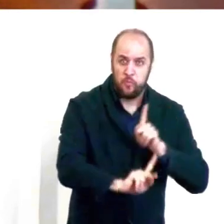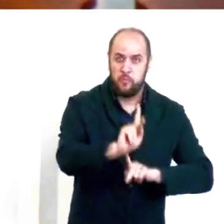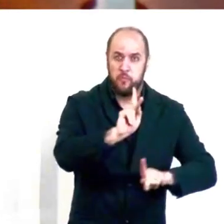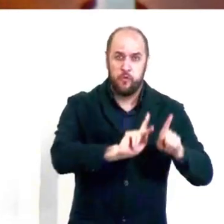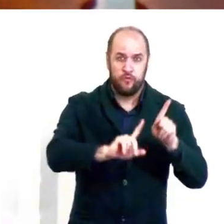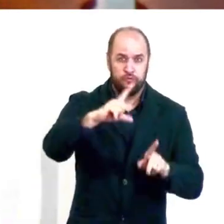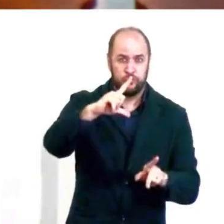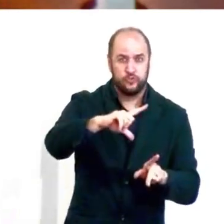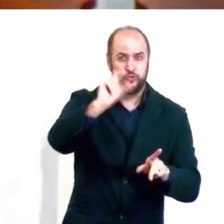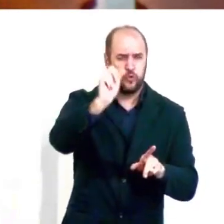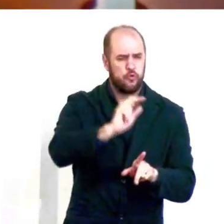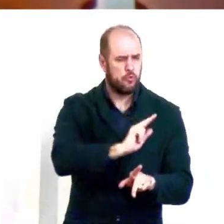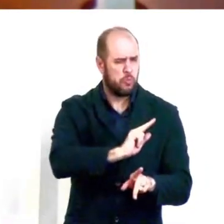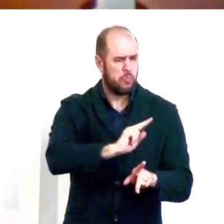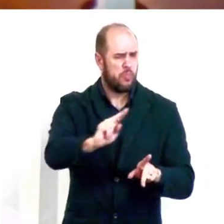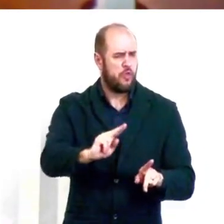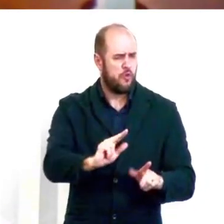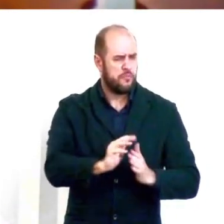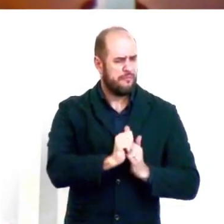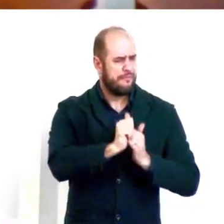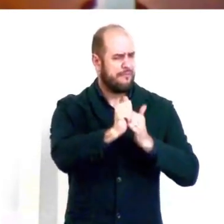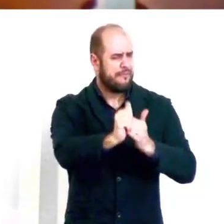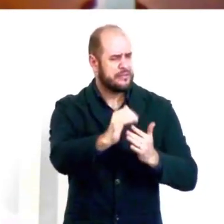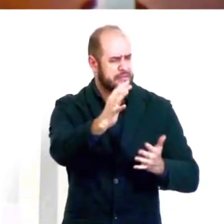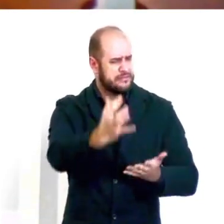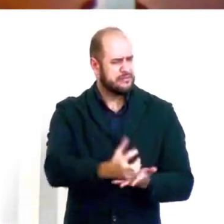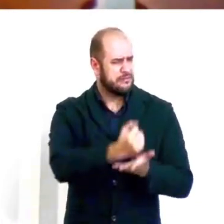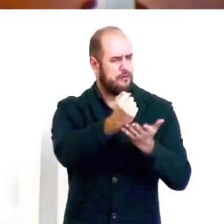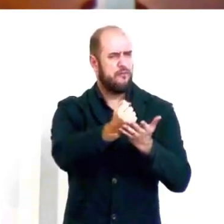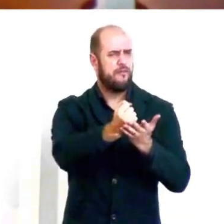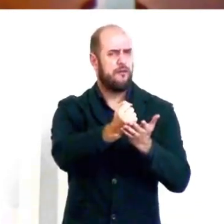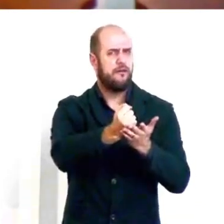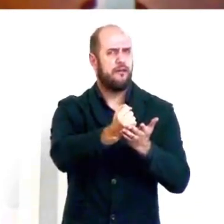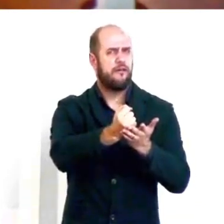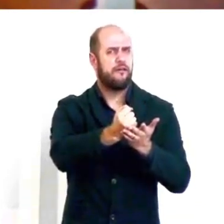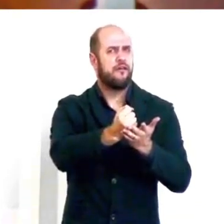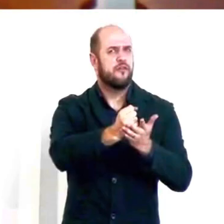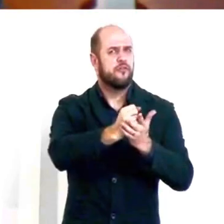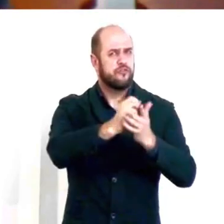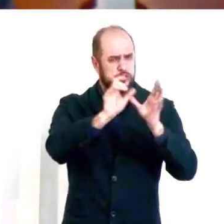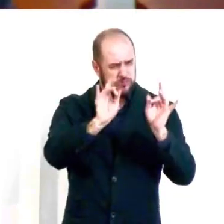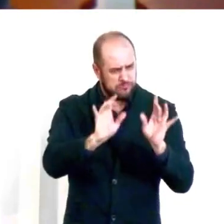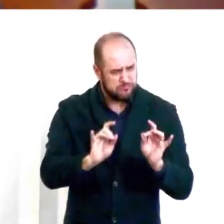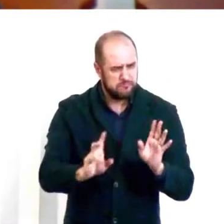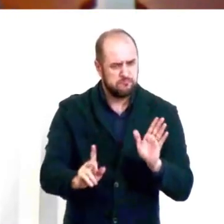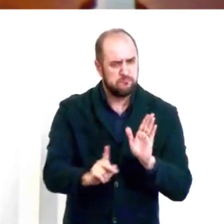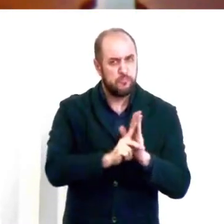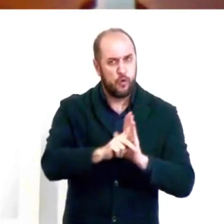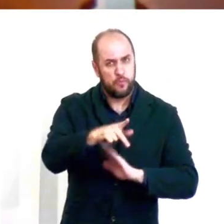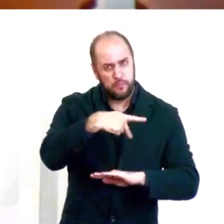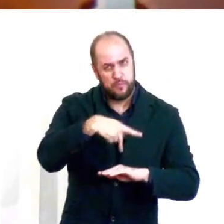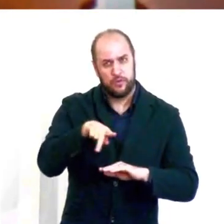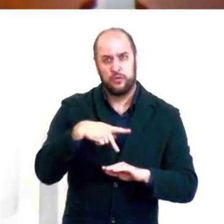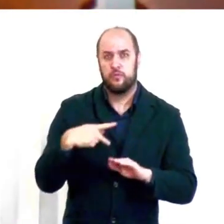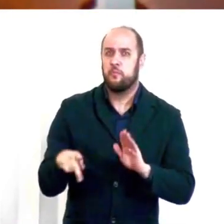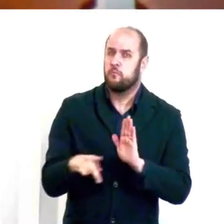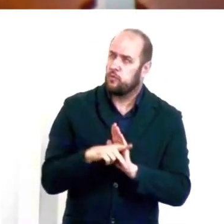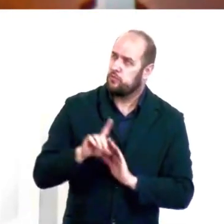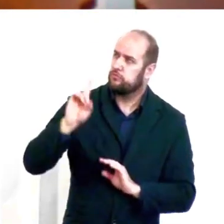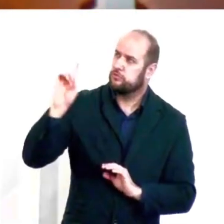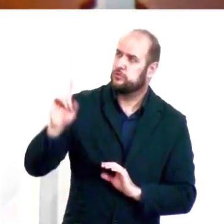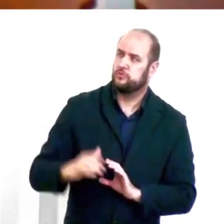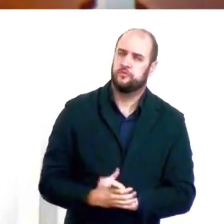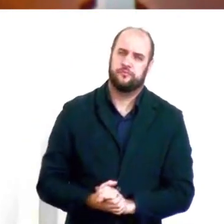escolher, nomear, conduzir, salvar, para ser a nação abençoada